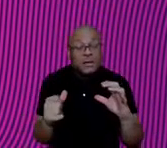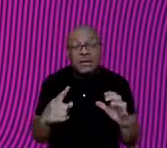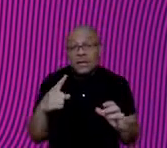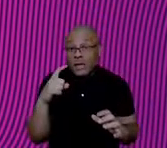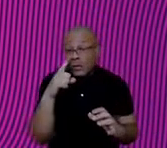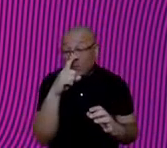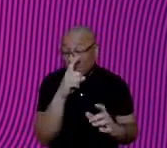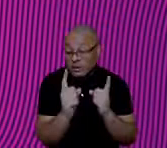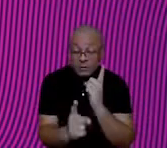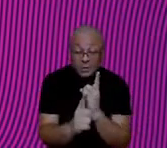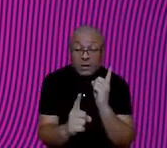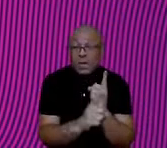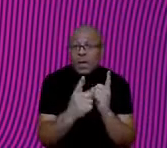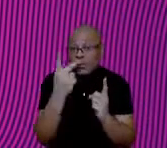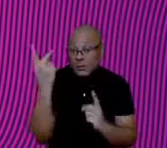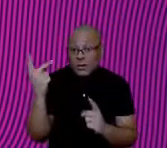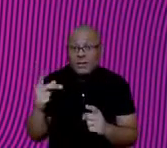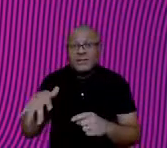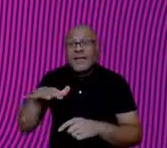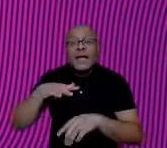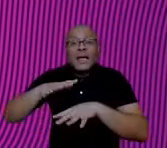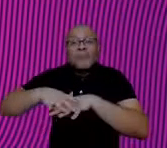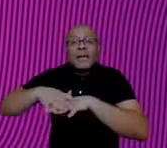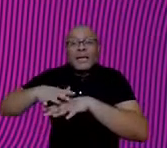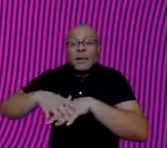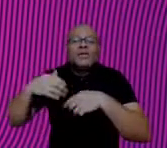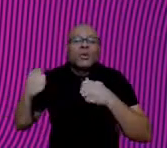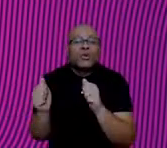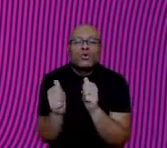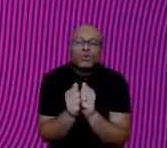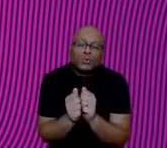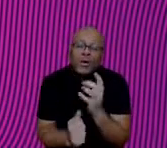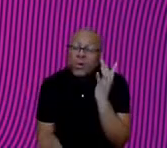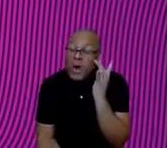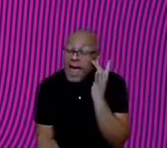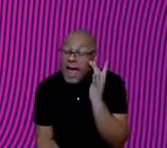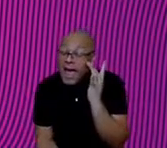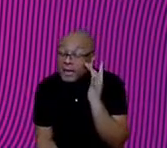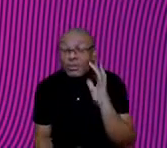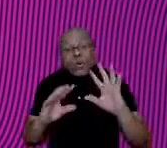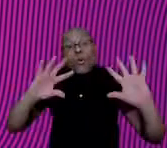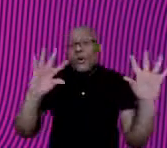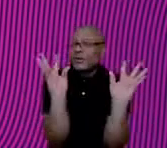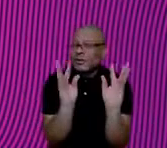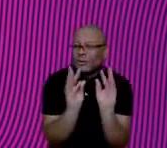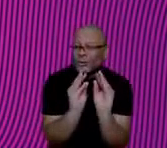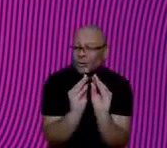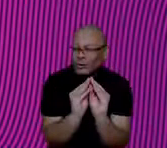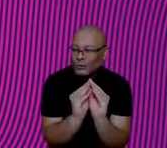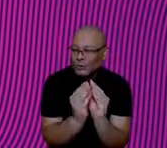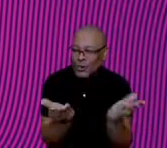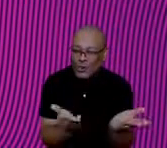pessoal da matemática, inclusive. Então, acho que é isso, Marcelo, tentando resumir, o atual e o futuro é esse.